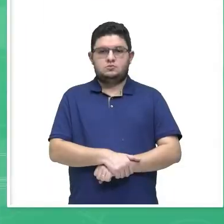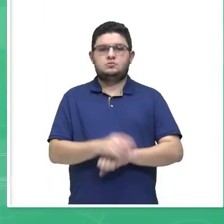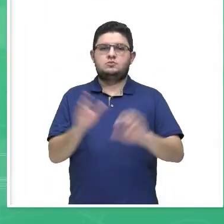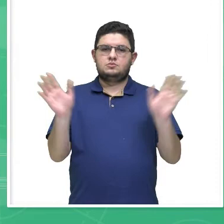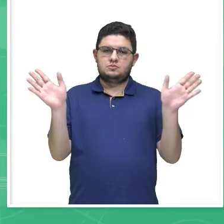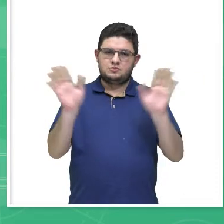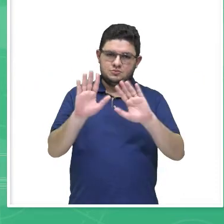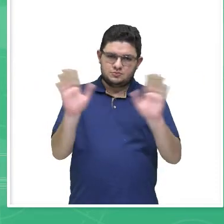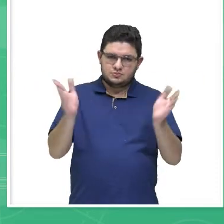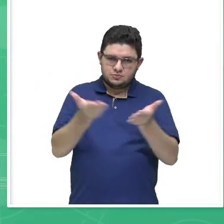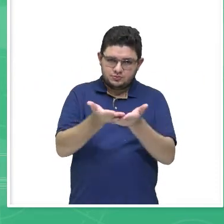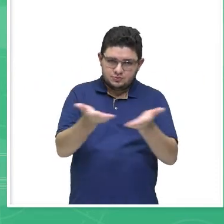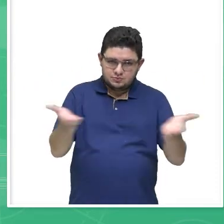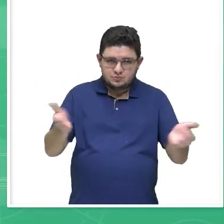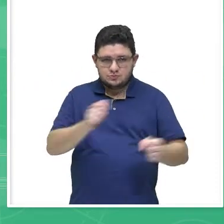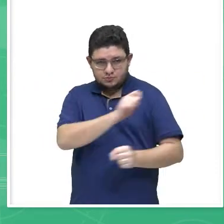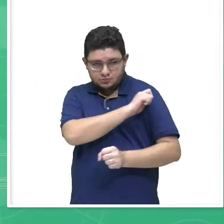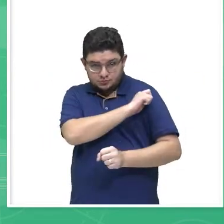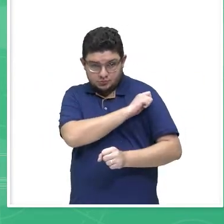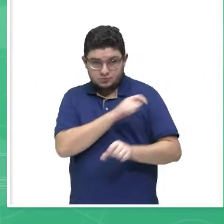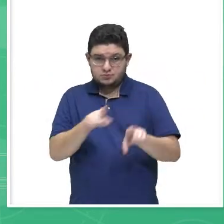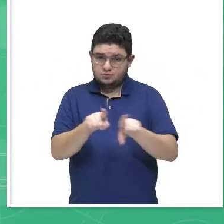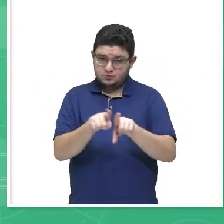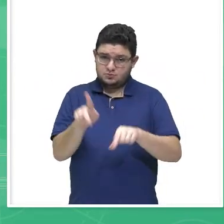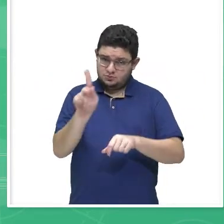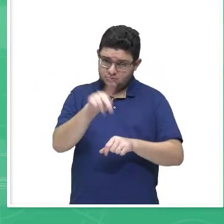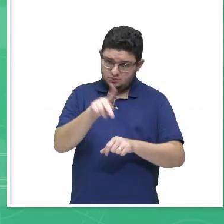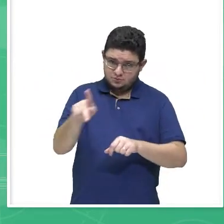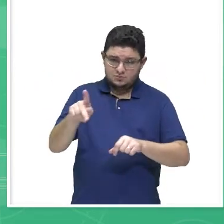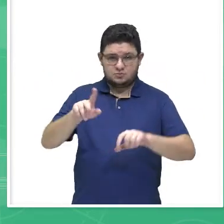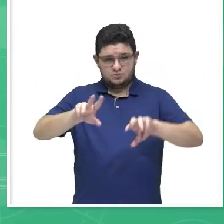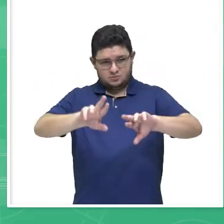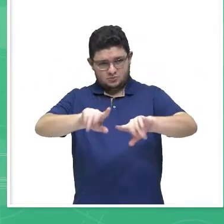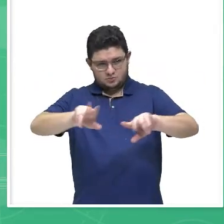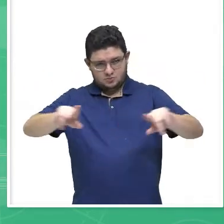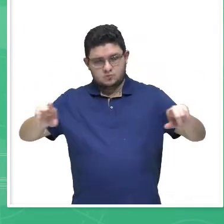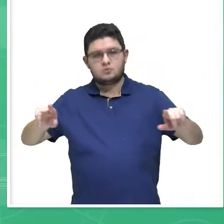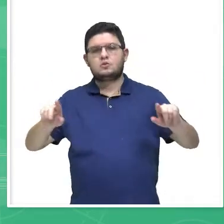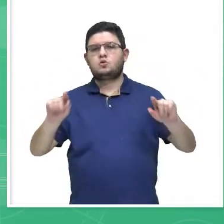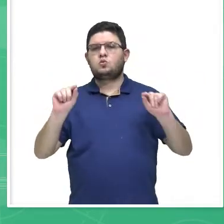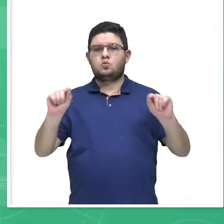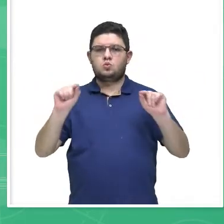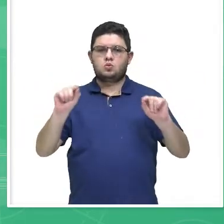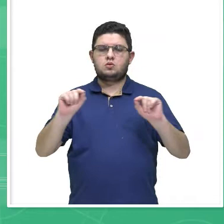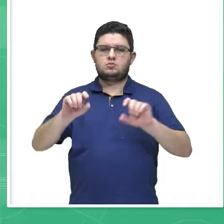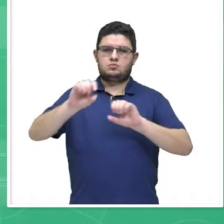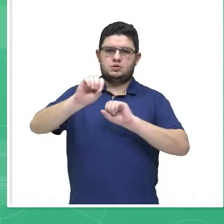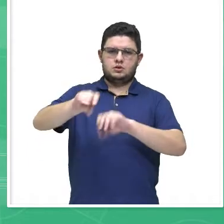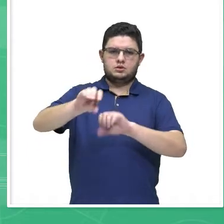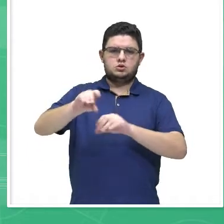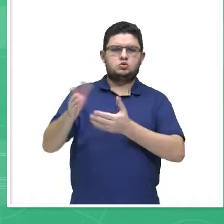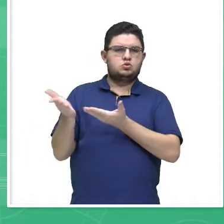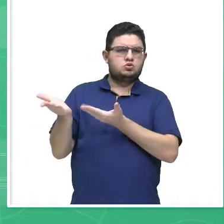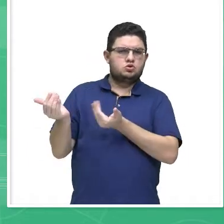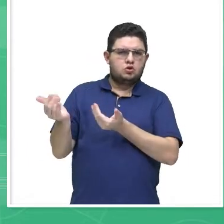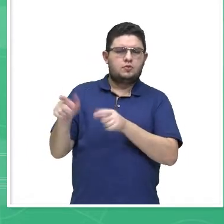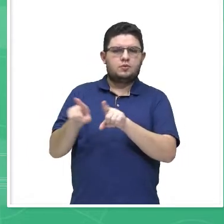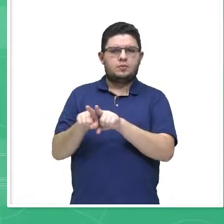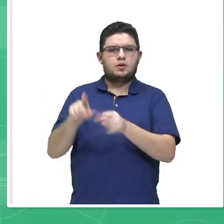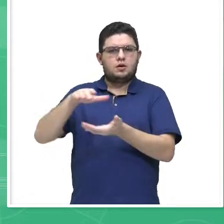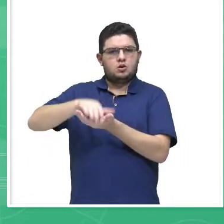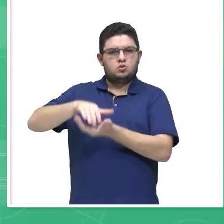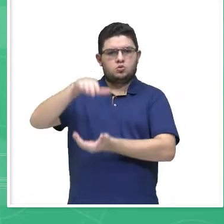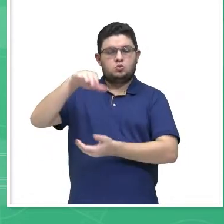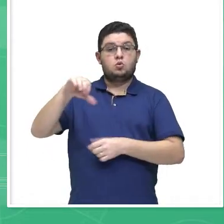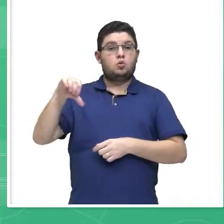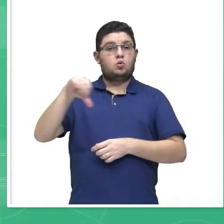Olá, estudantes, professores e professoras da educação de jovens e adultos da nona etapa do ensino